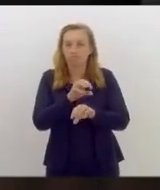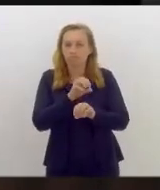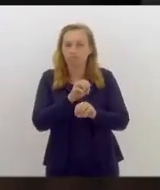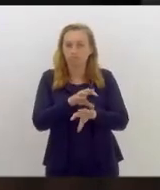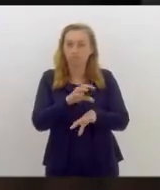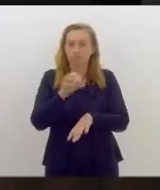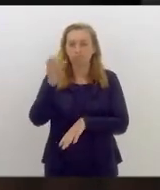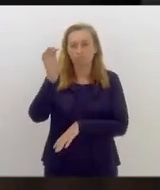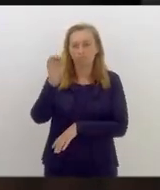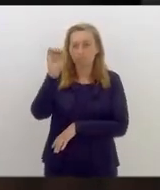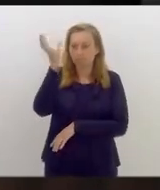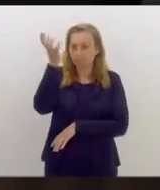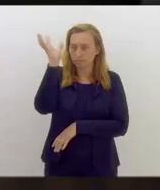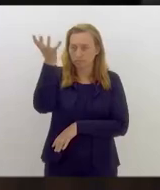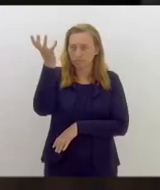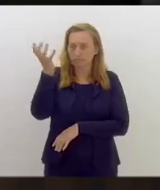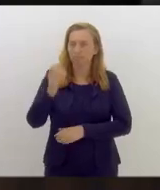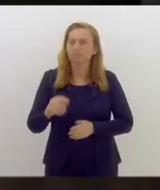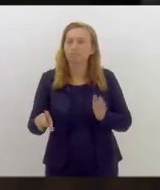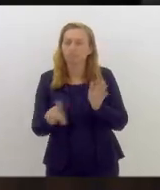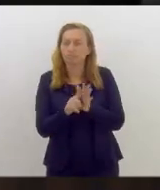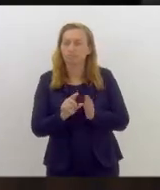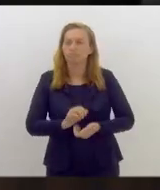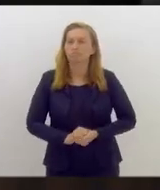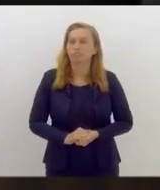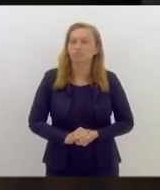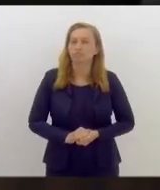climática nos termos da presente lei.